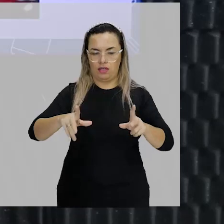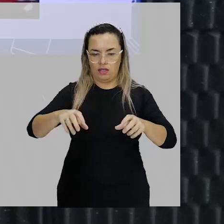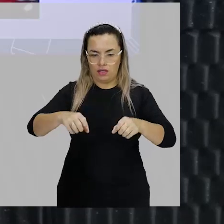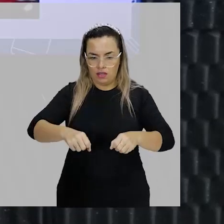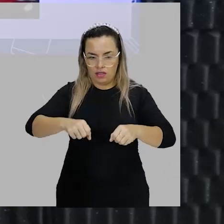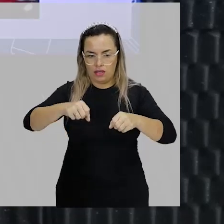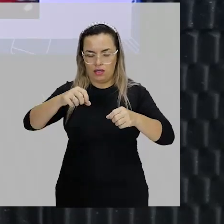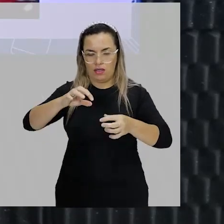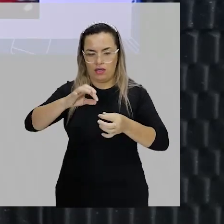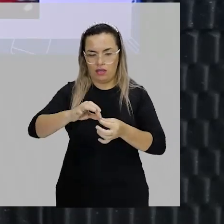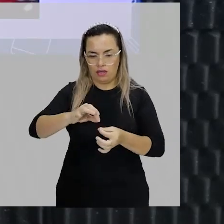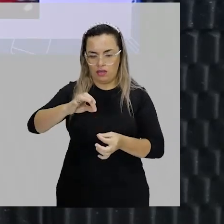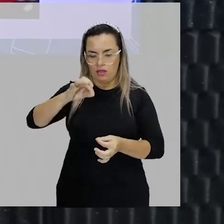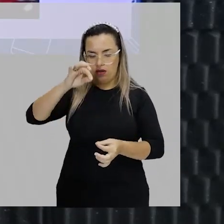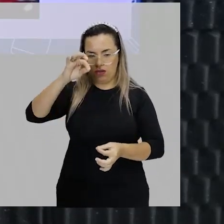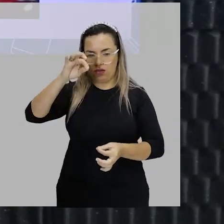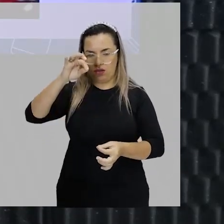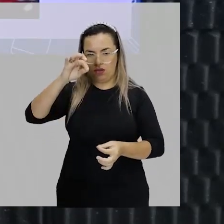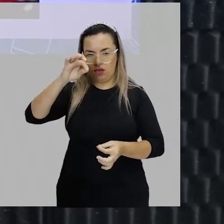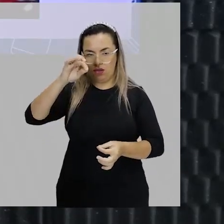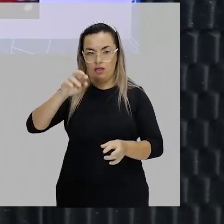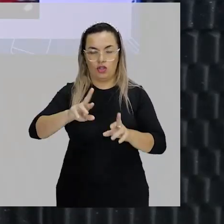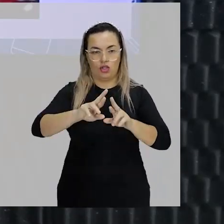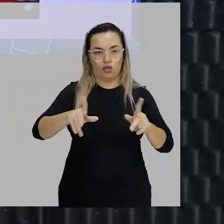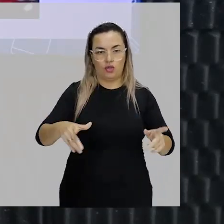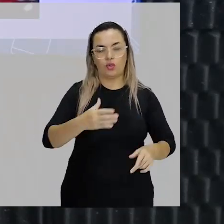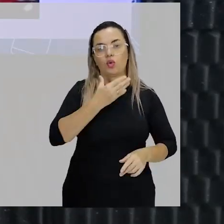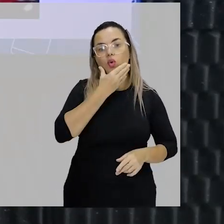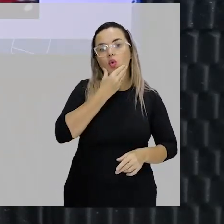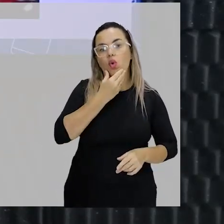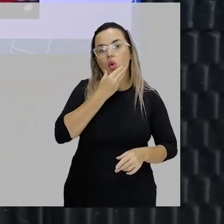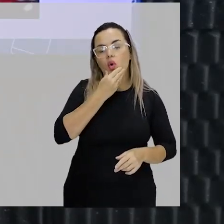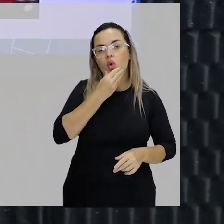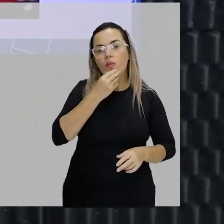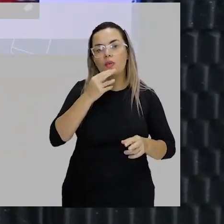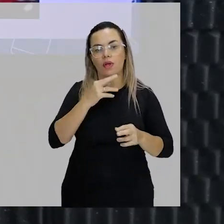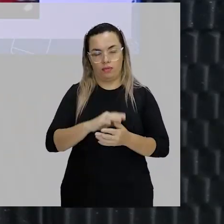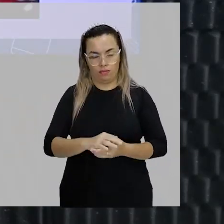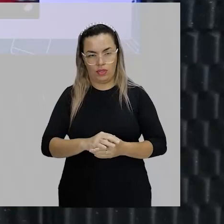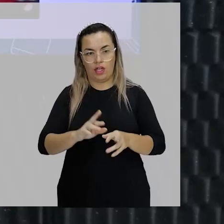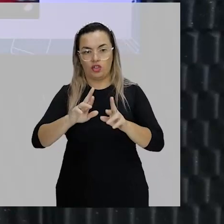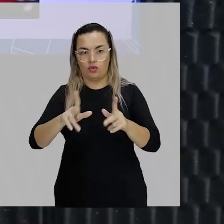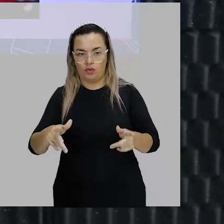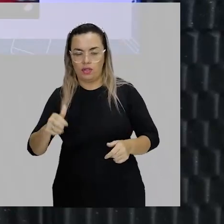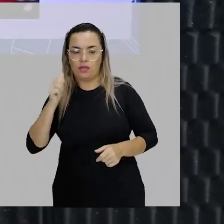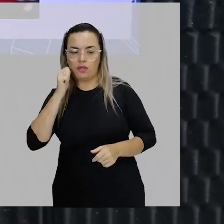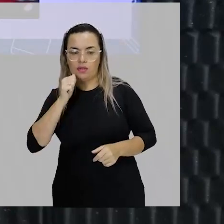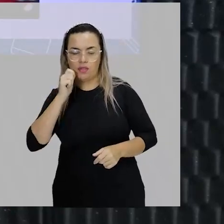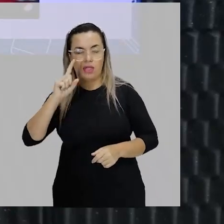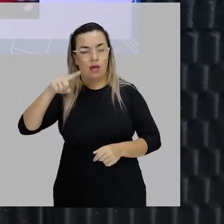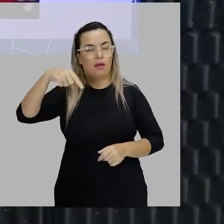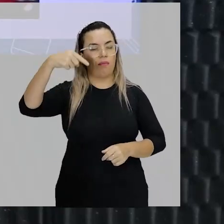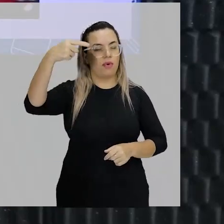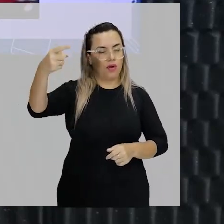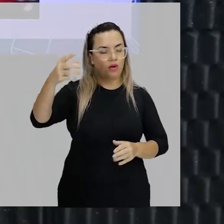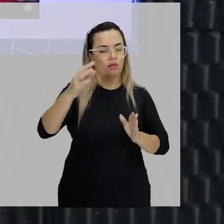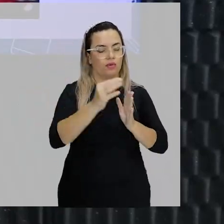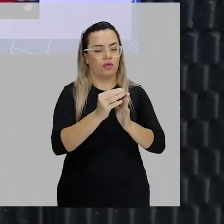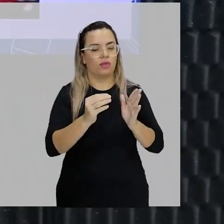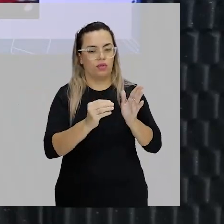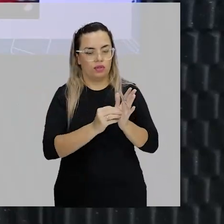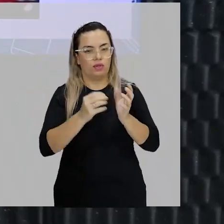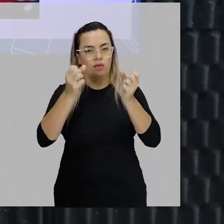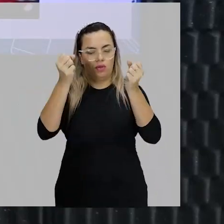ao tamanho em relação ao sexo masculino e feminino. A gente vai falar isso numa próxima aula, mas existe